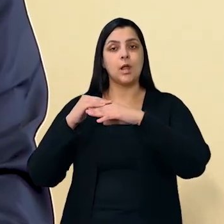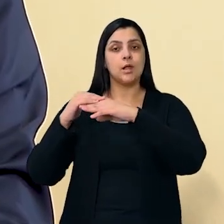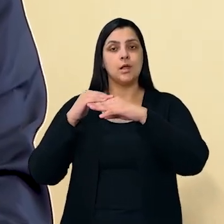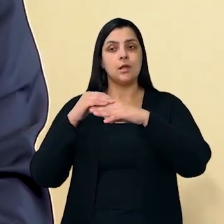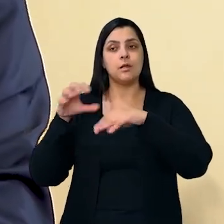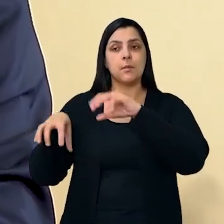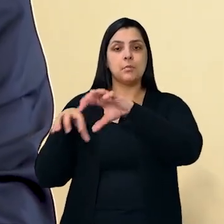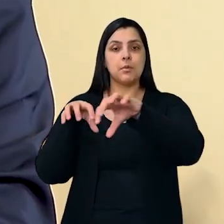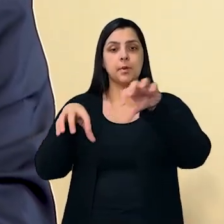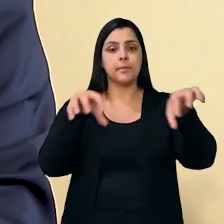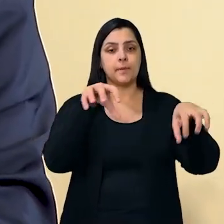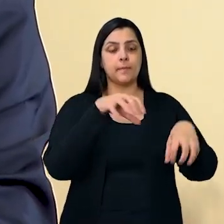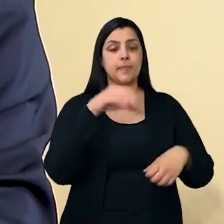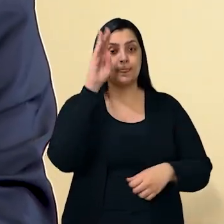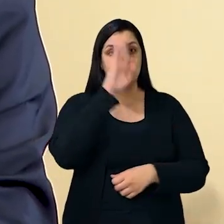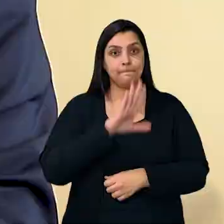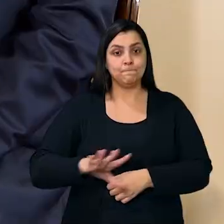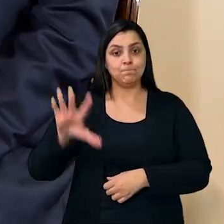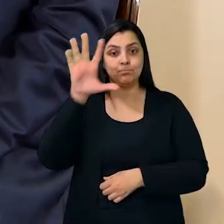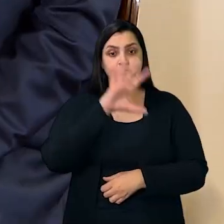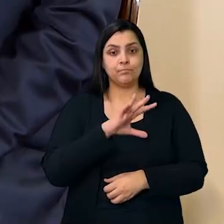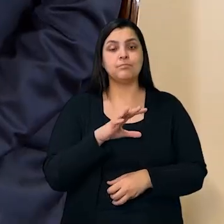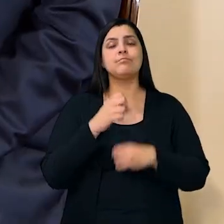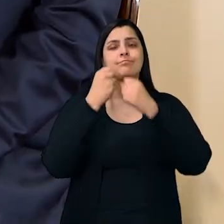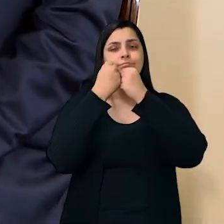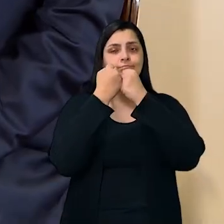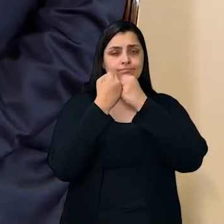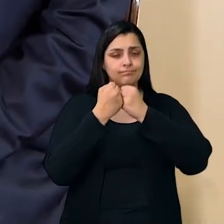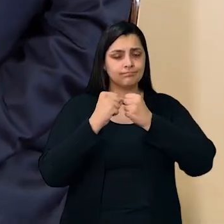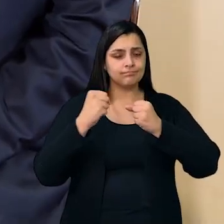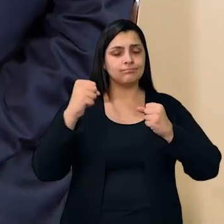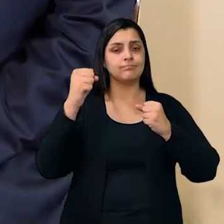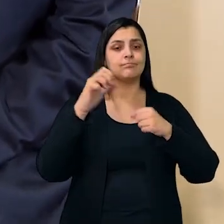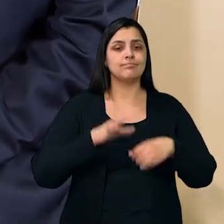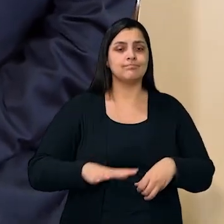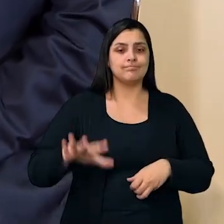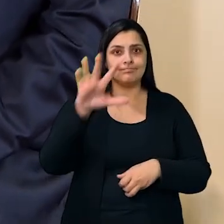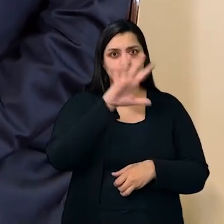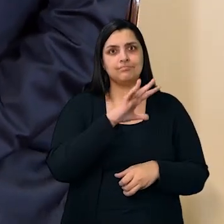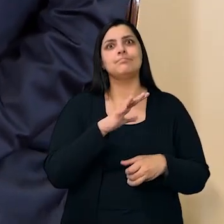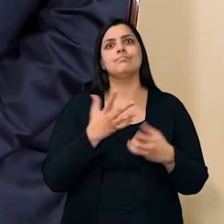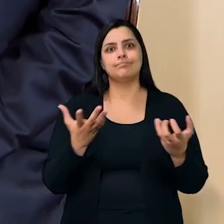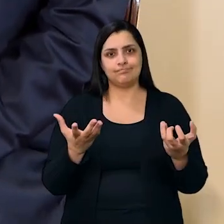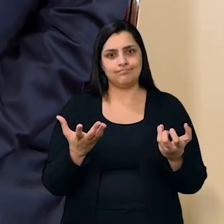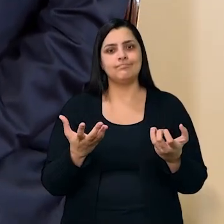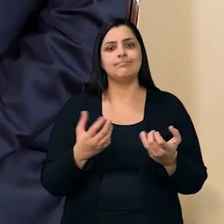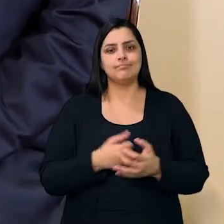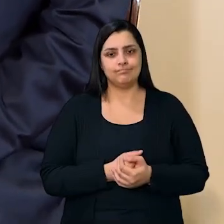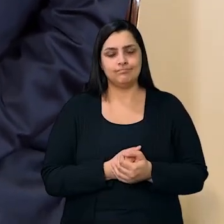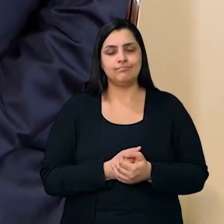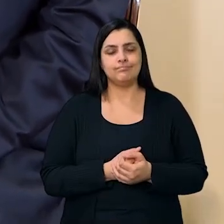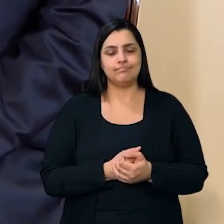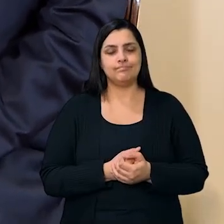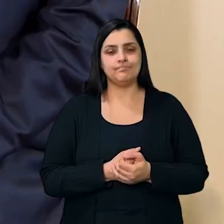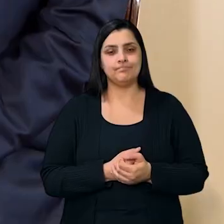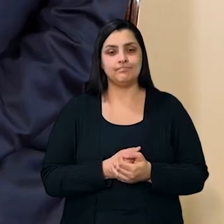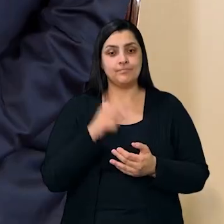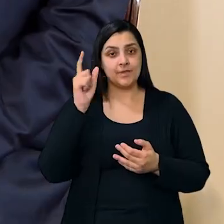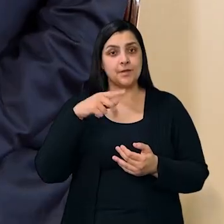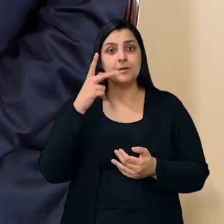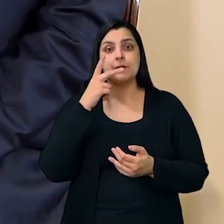uniformizar a sua jurisprudência. O Brasil, a dimensão continental. E essa